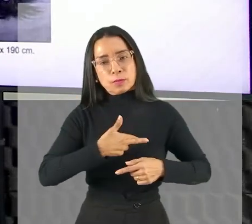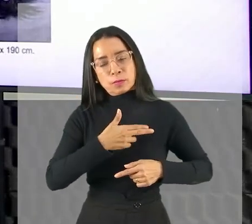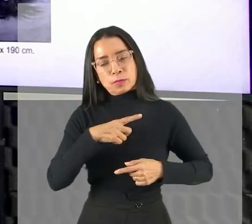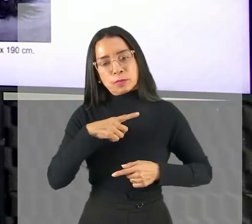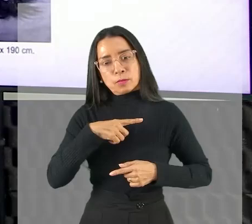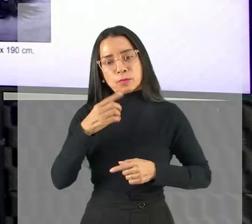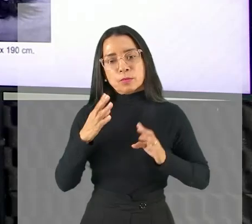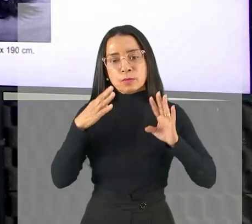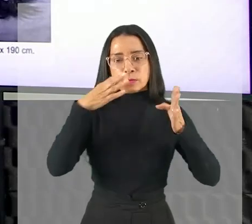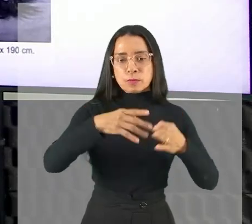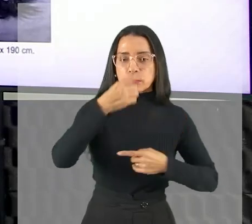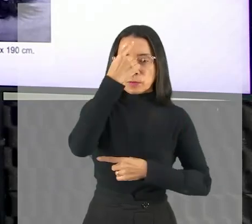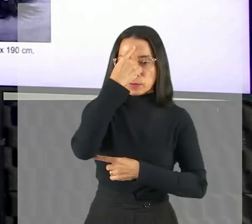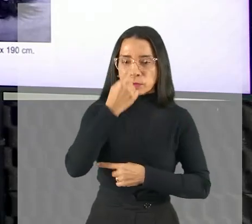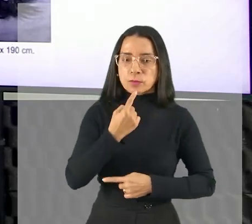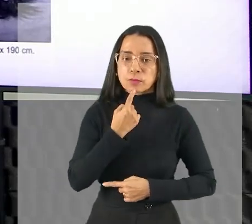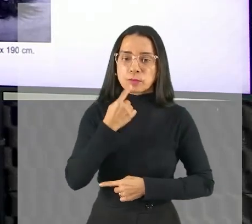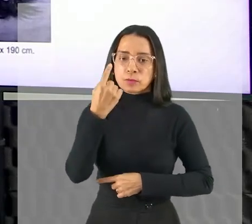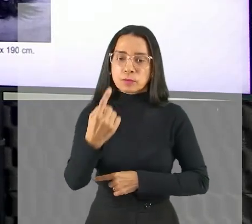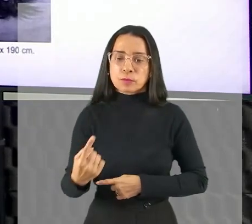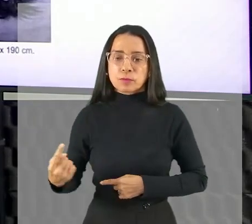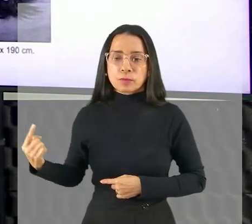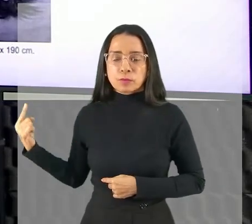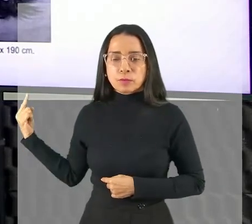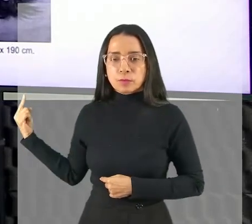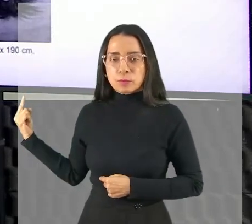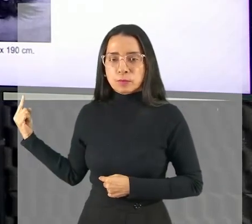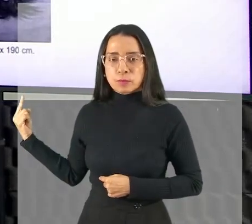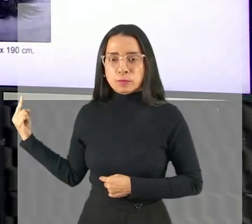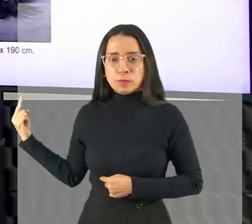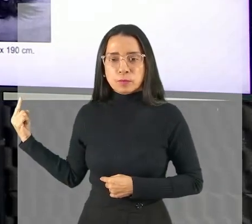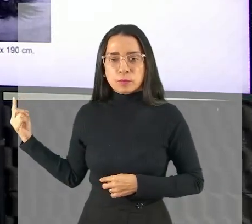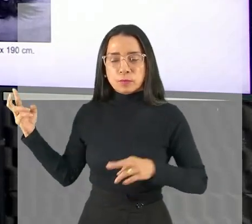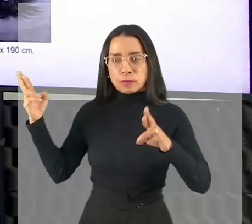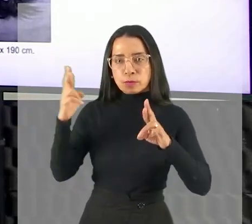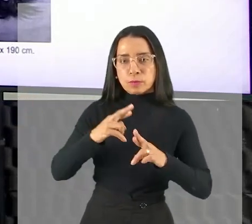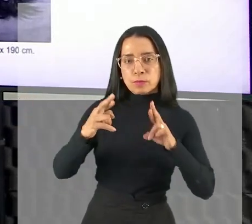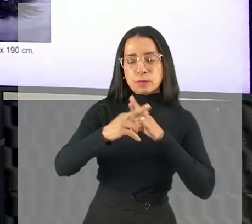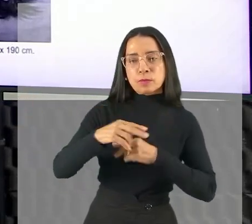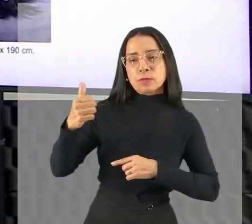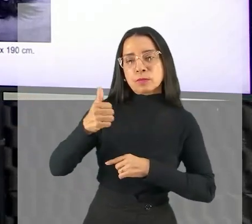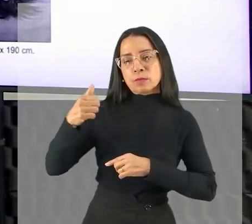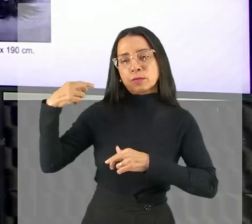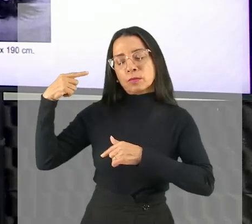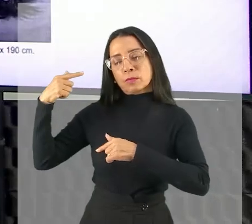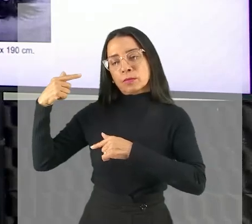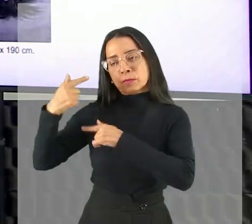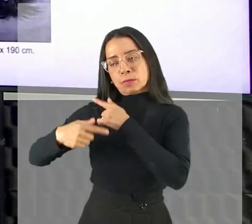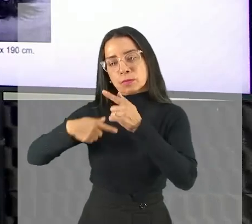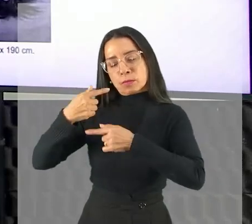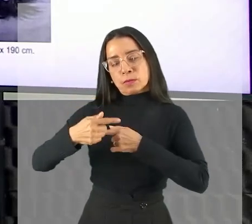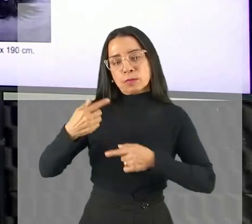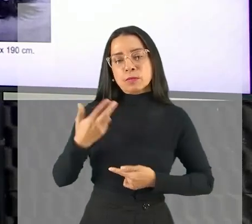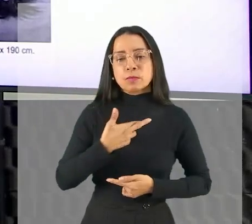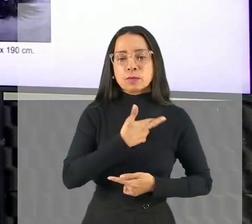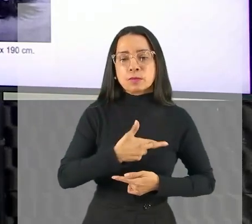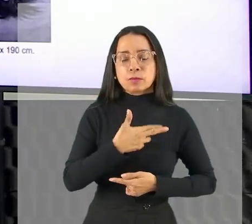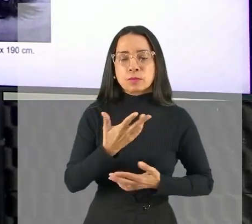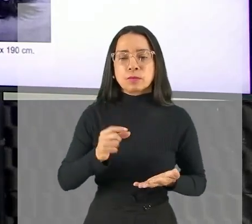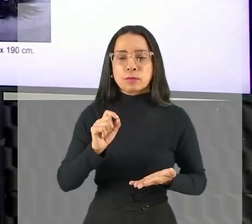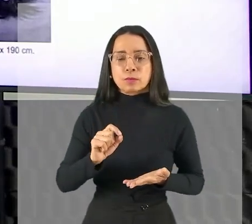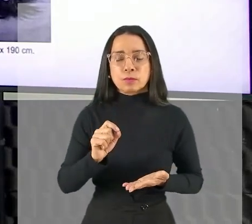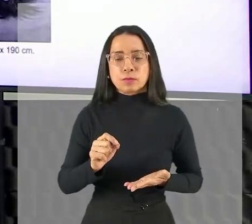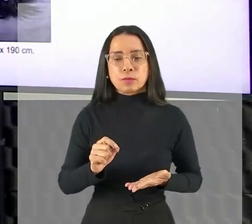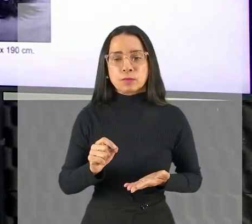como enfoque uma imagem, né? Relacionada à primeira geração do romantismo, a gente vai ver, será que é um índio? Mas a imagem da